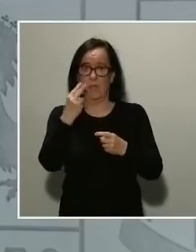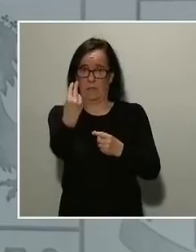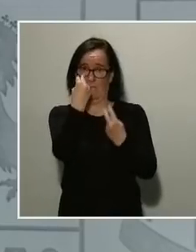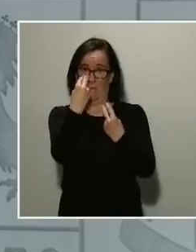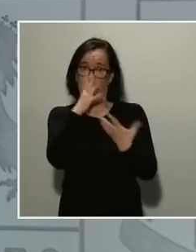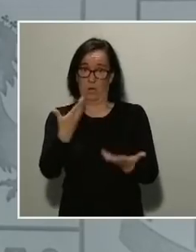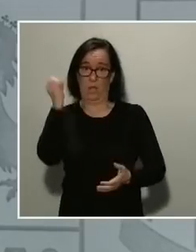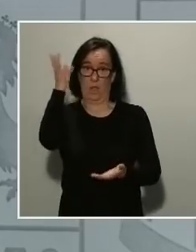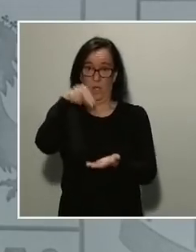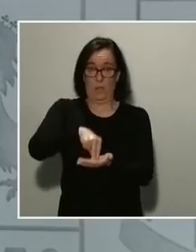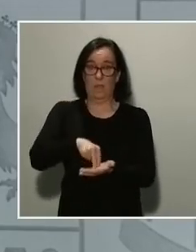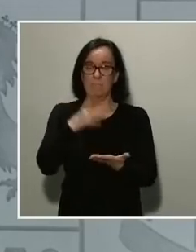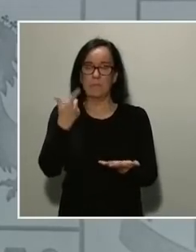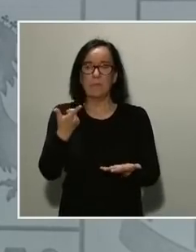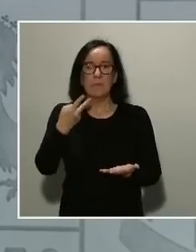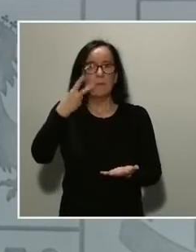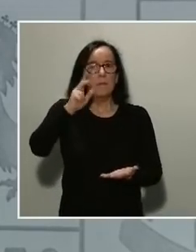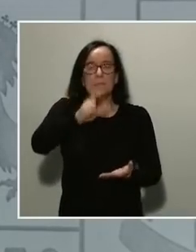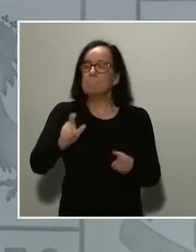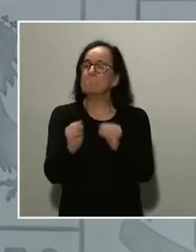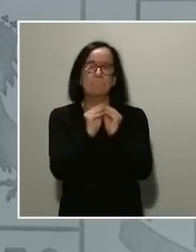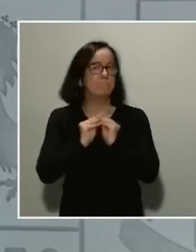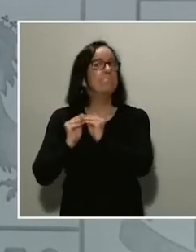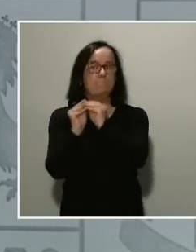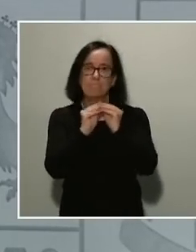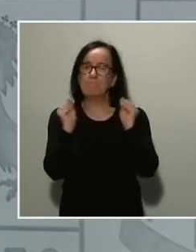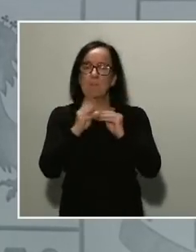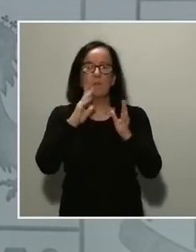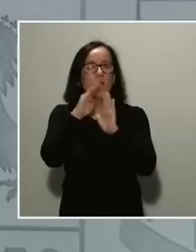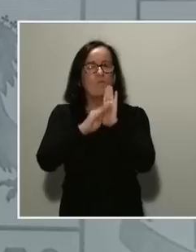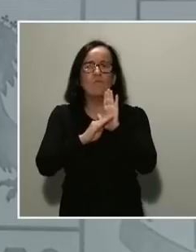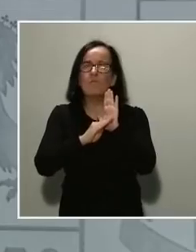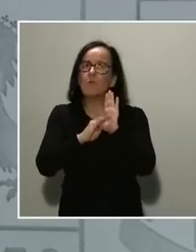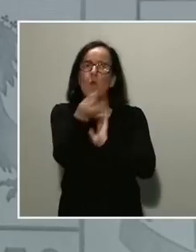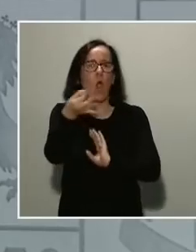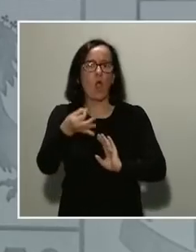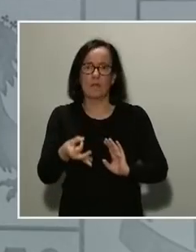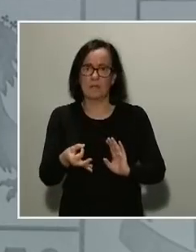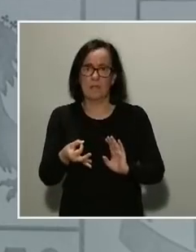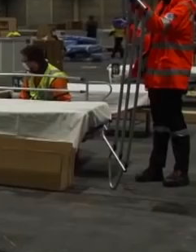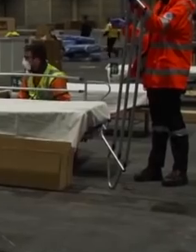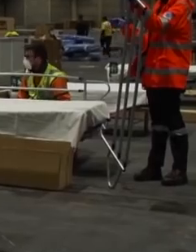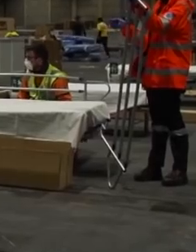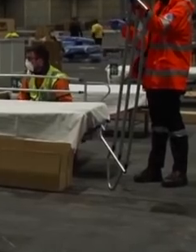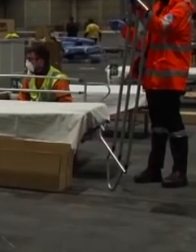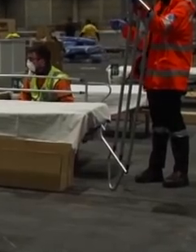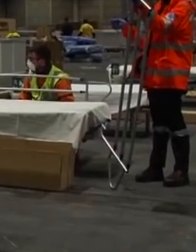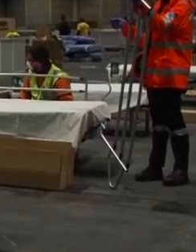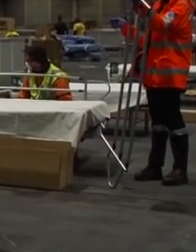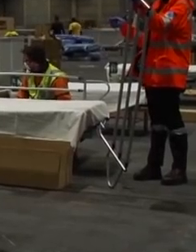para o que é uma medida efetiva contra coronavírus